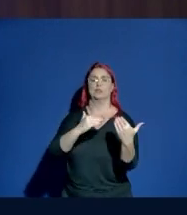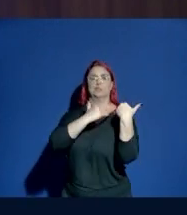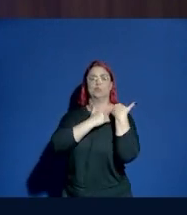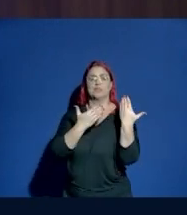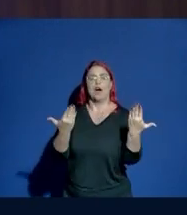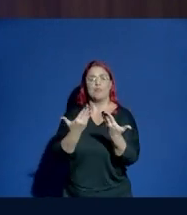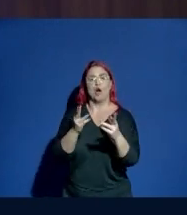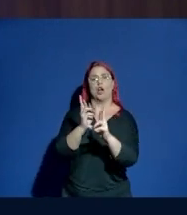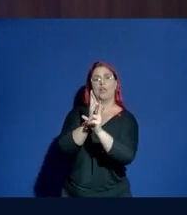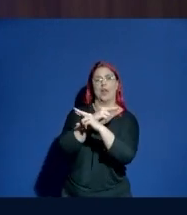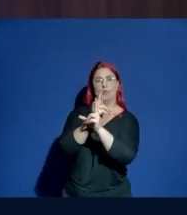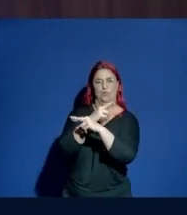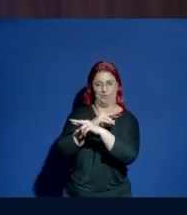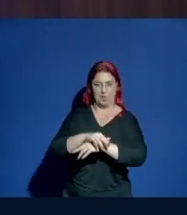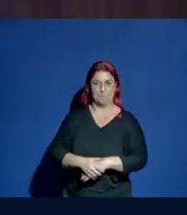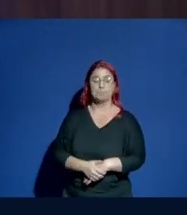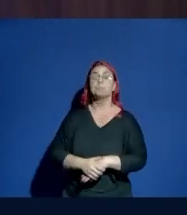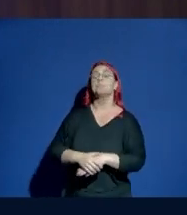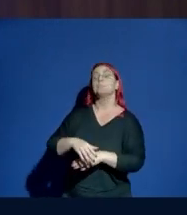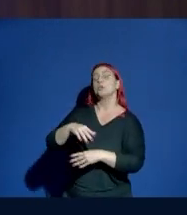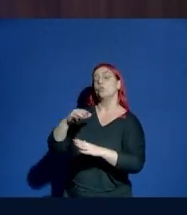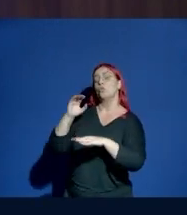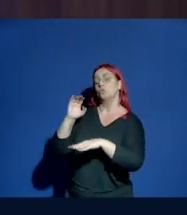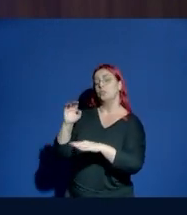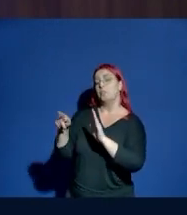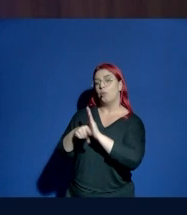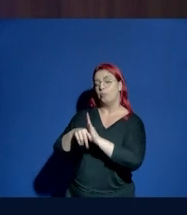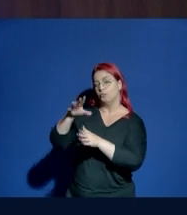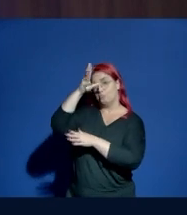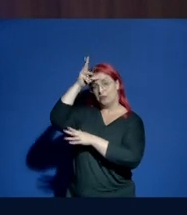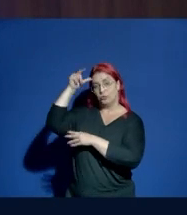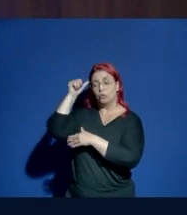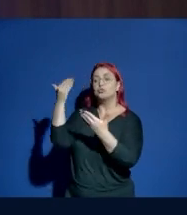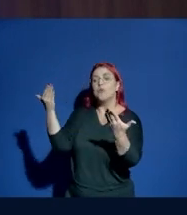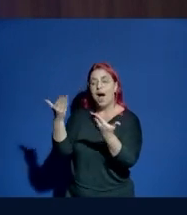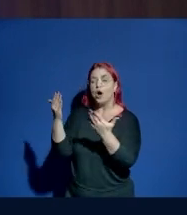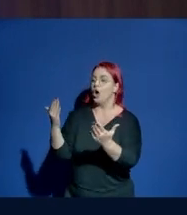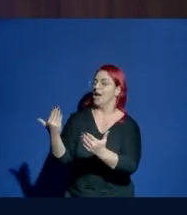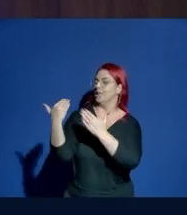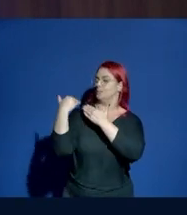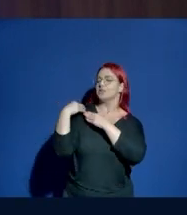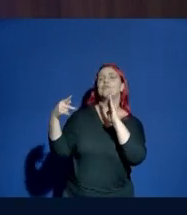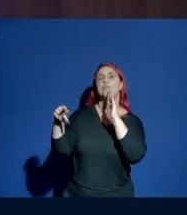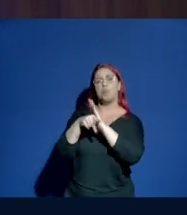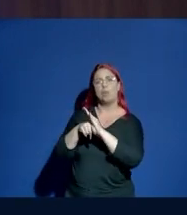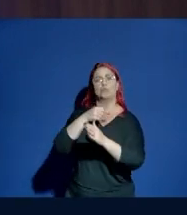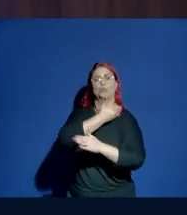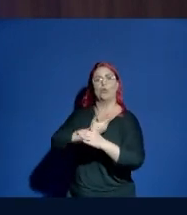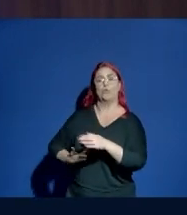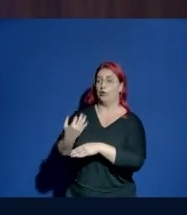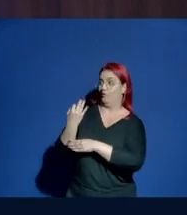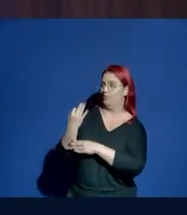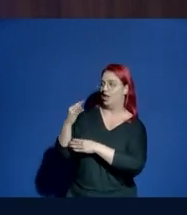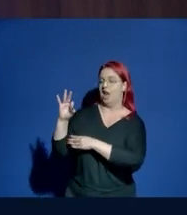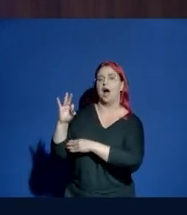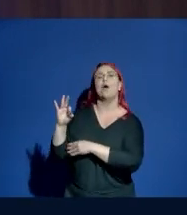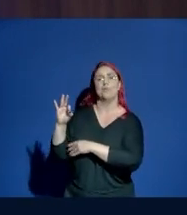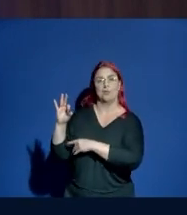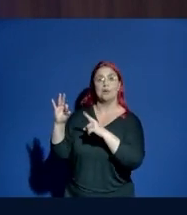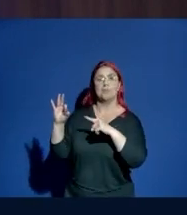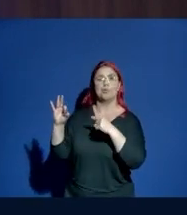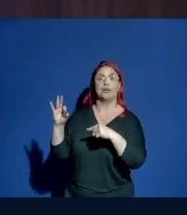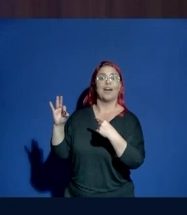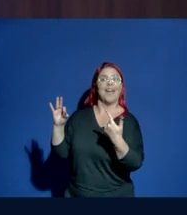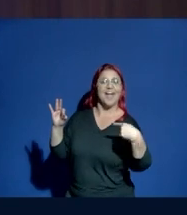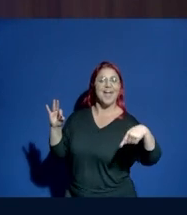Rodovia passamos então o Governo do Estado de Mato Grosso ser um concessionário do governo federal assumindo do que o